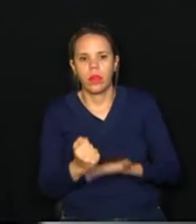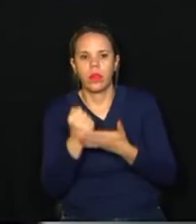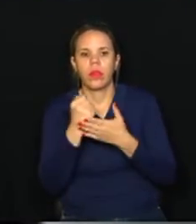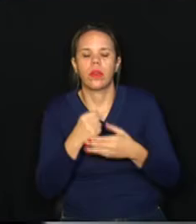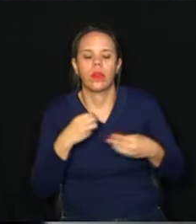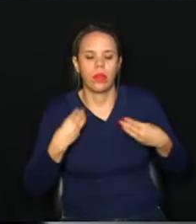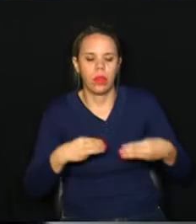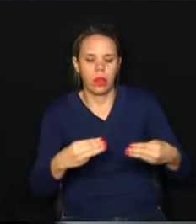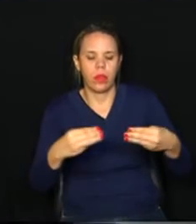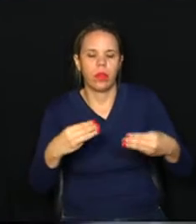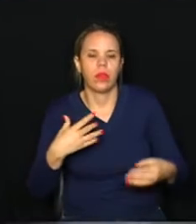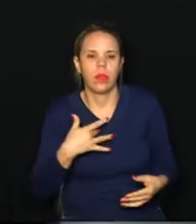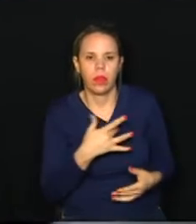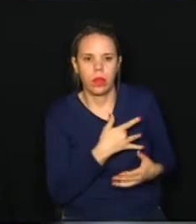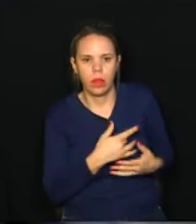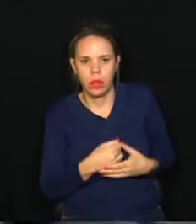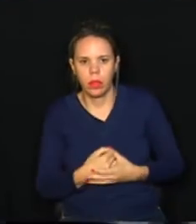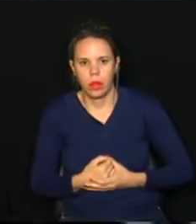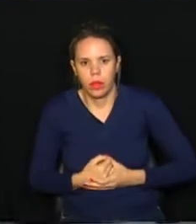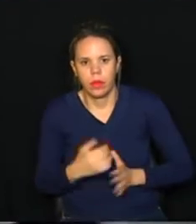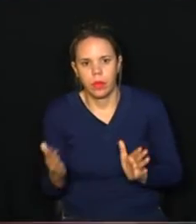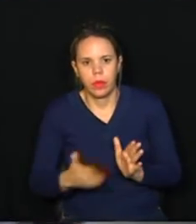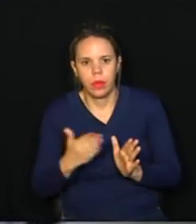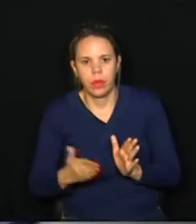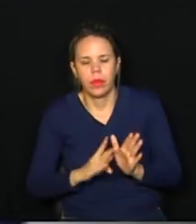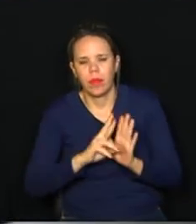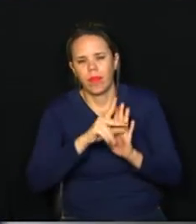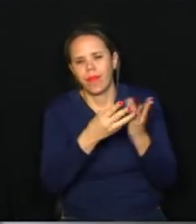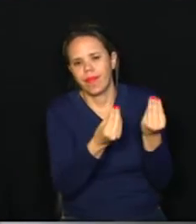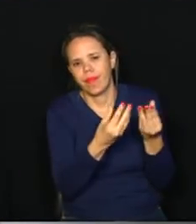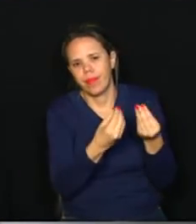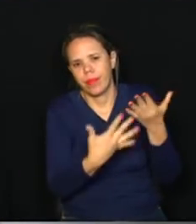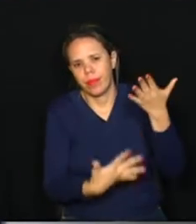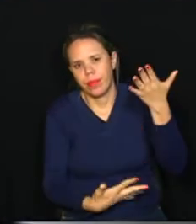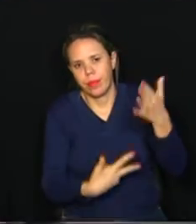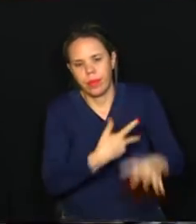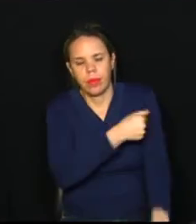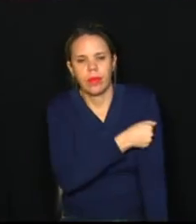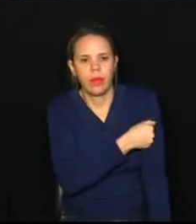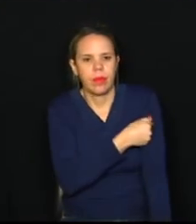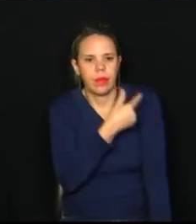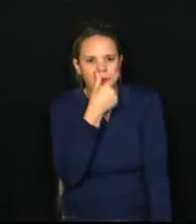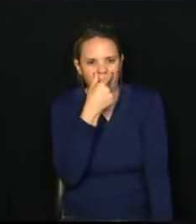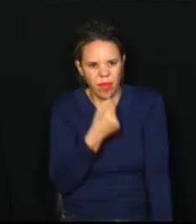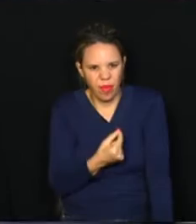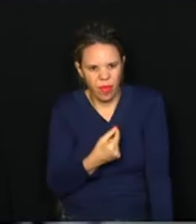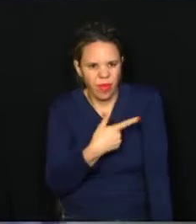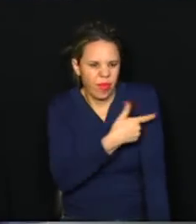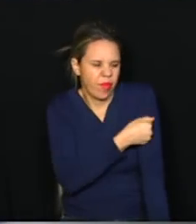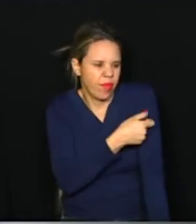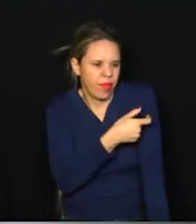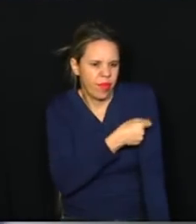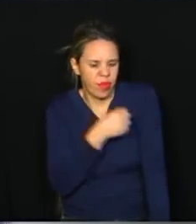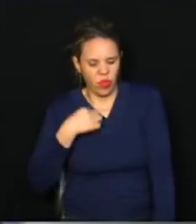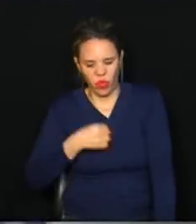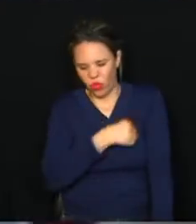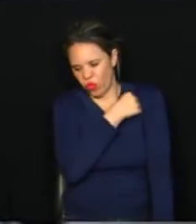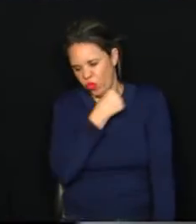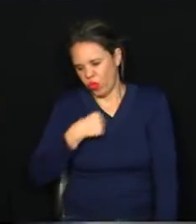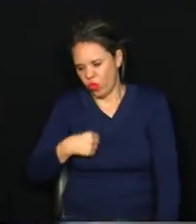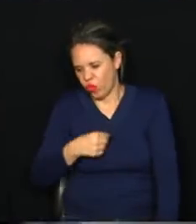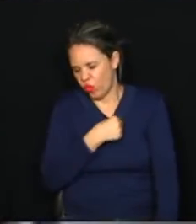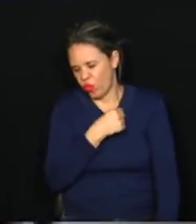da Saúde na produção de uma série imensa de vacinas, vacina da gripe, vacina da catapora, vacina do